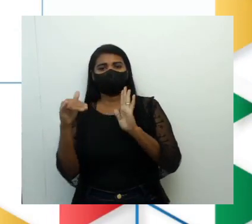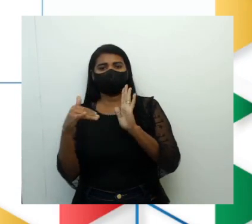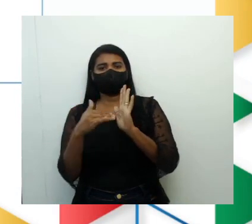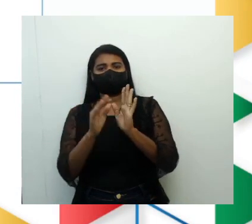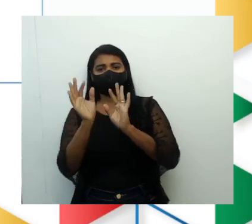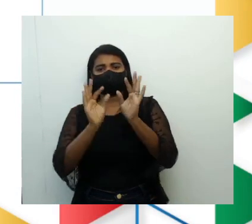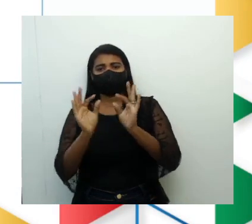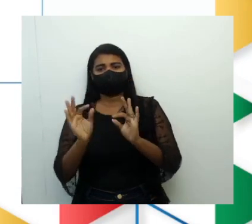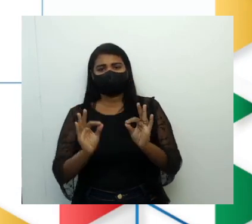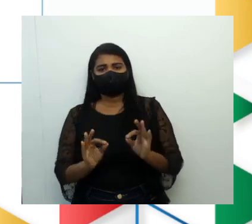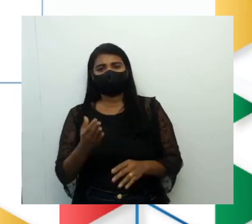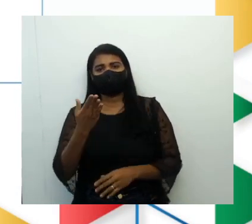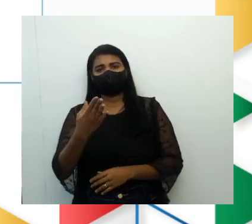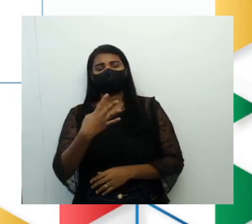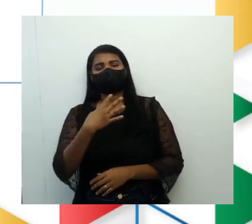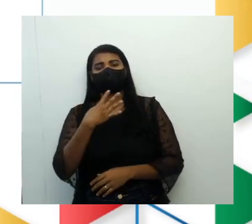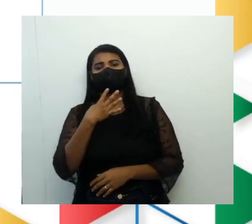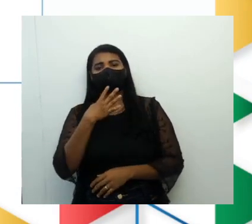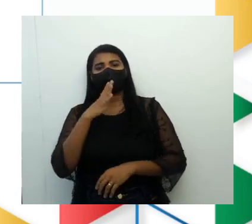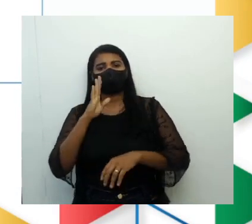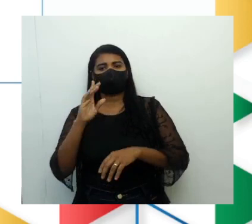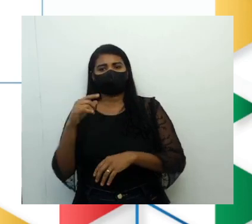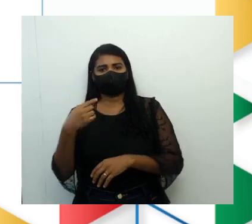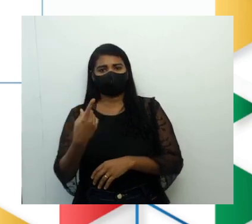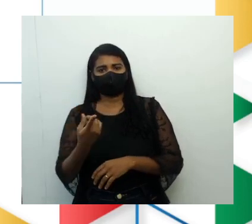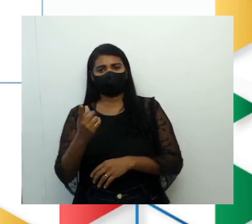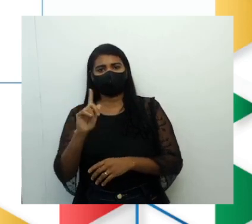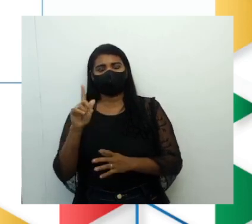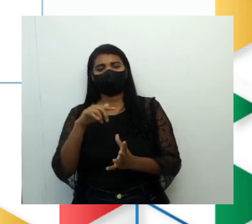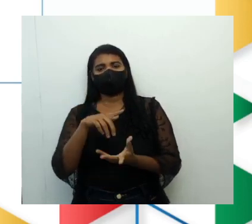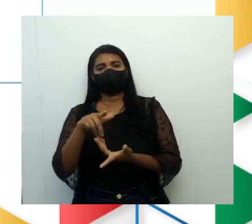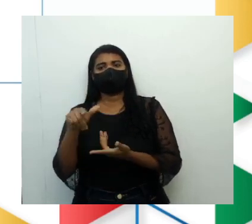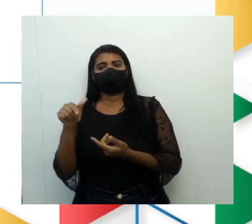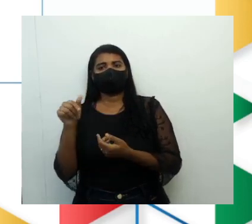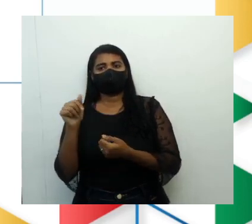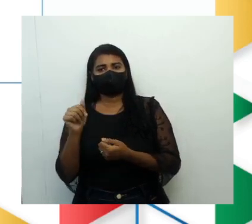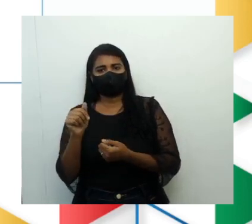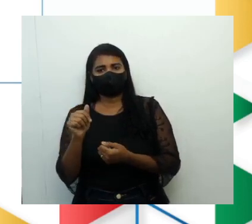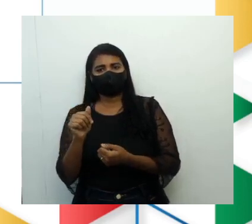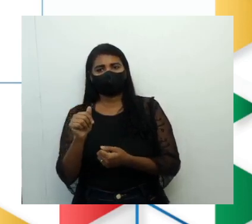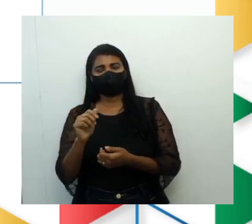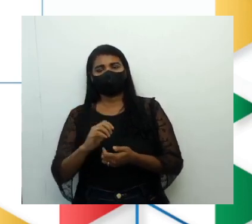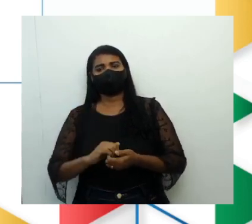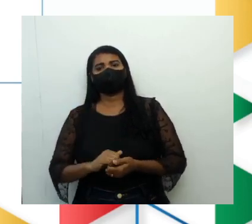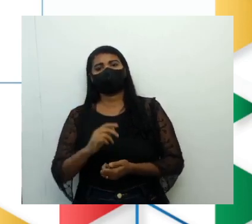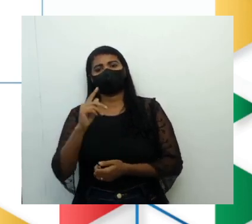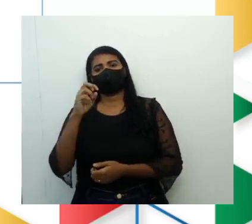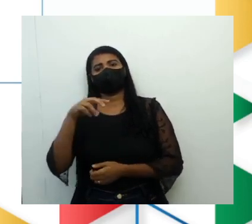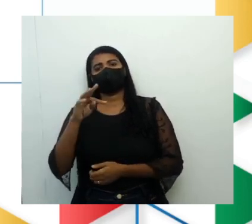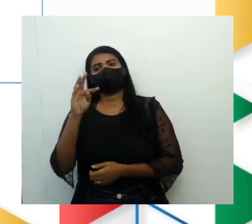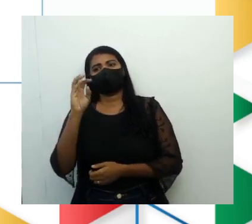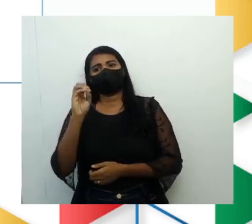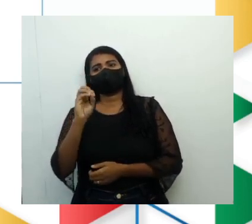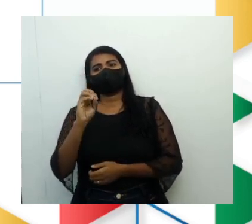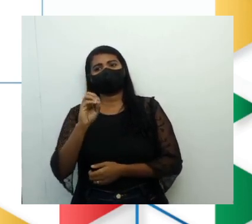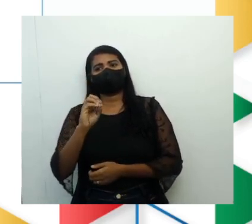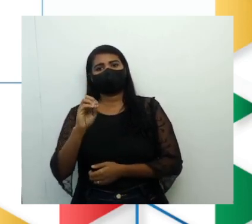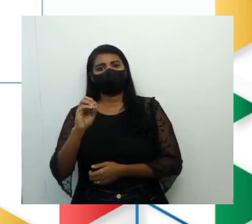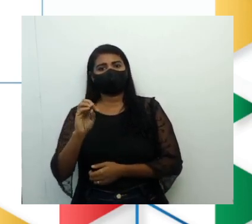coordenadas ali, que vocês vão conhecer depois, chamada coordenada geográfica, que é por graus, pontos, todo o